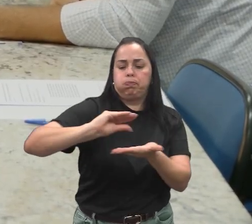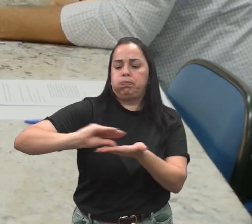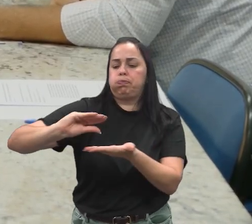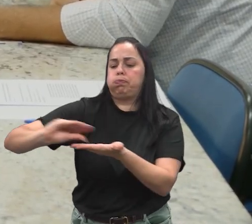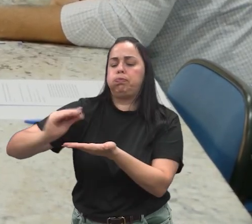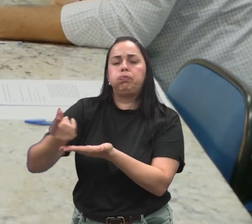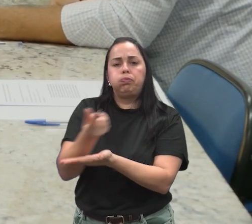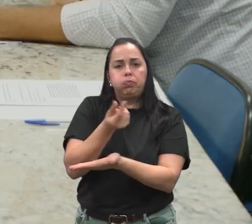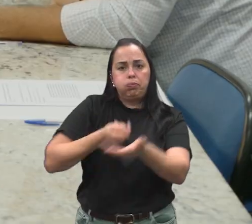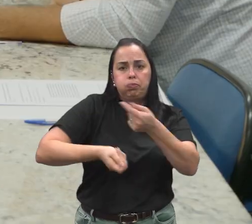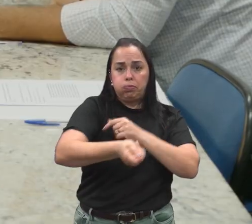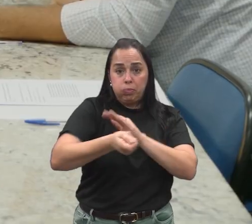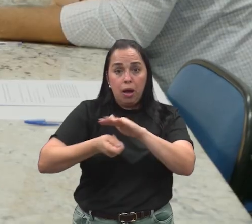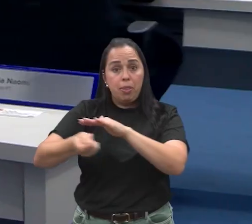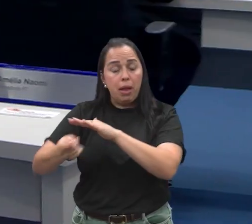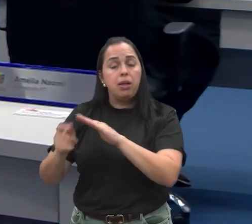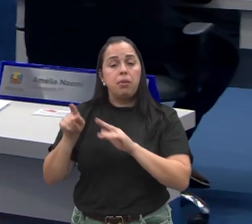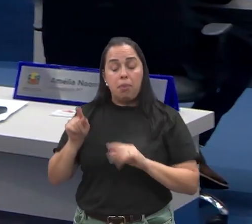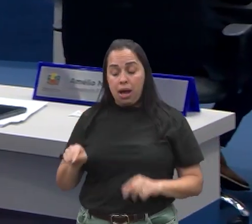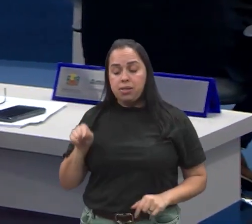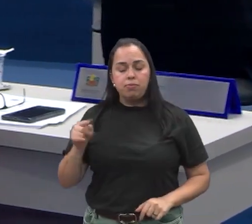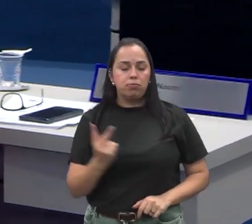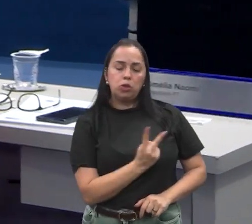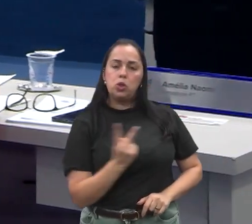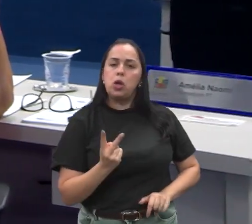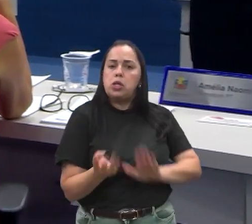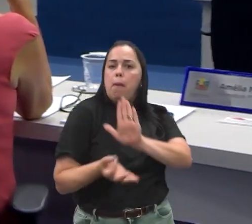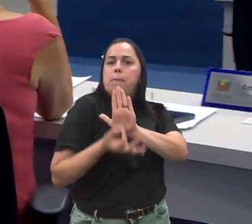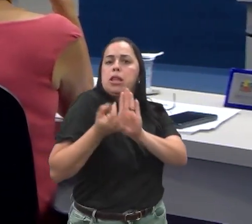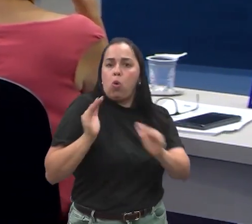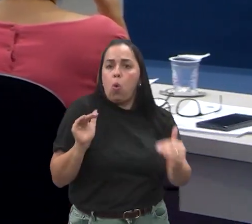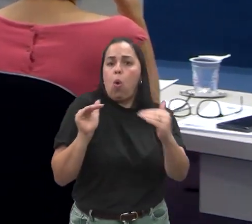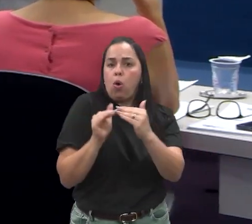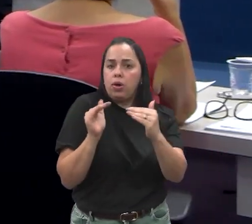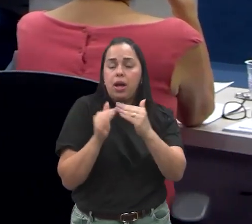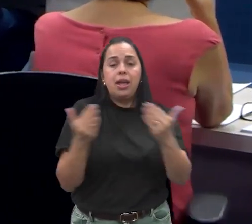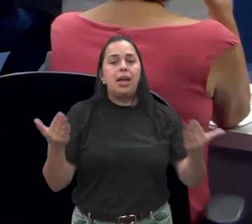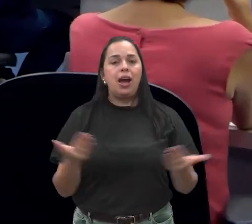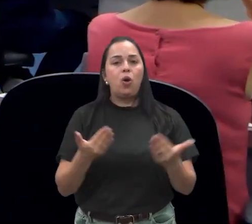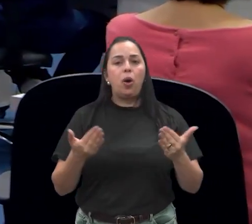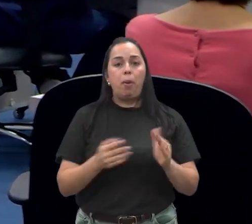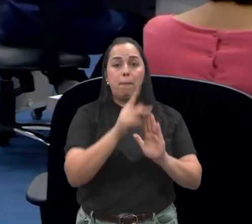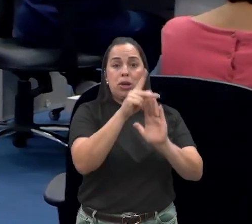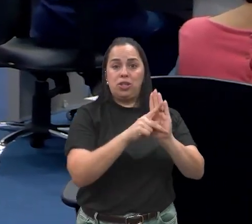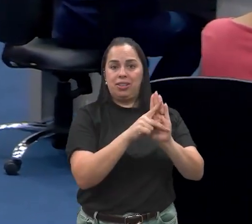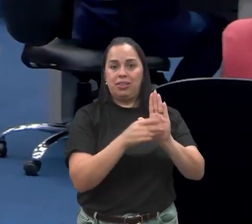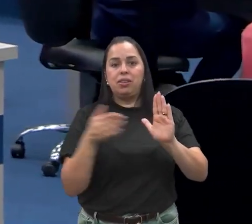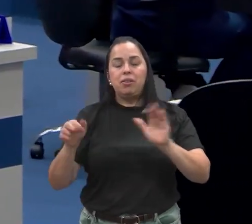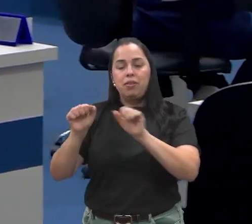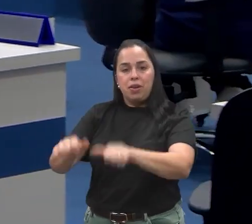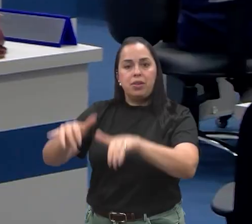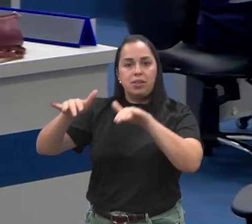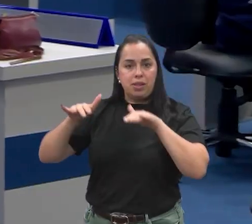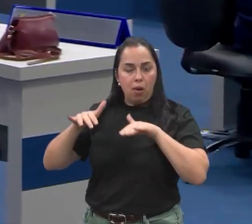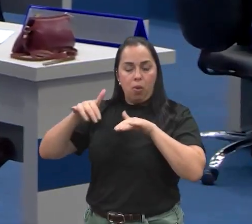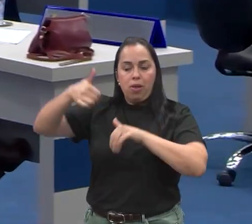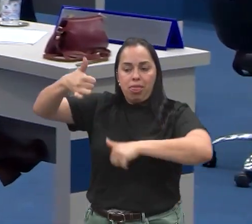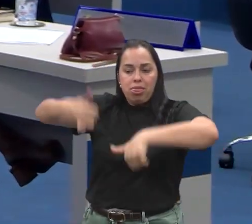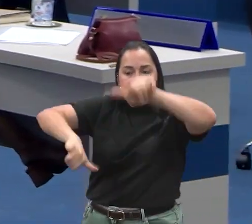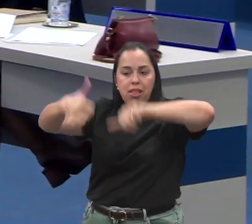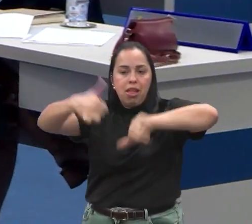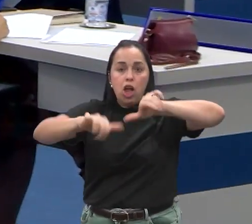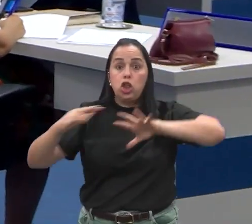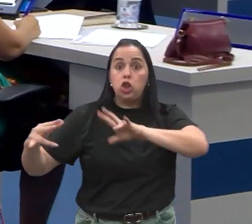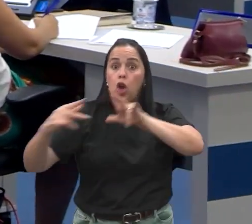e administram o dinheiro público. Com os pareceres favoráveis, o projeto segue para o plenário da Câmara, onde passará